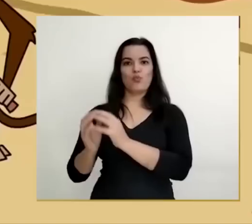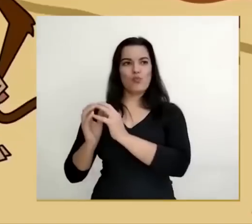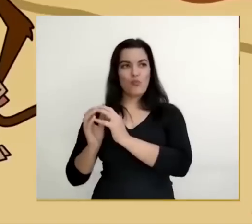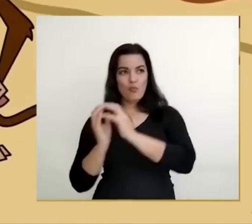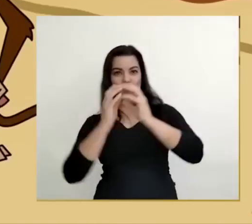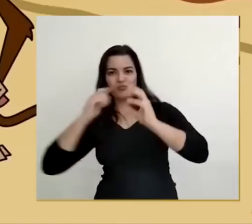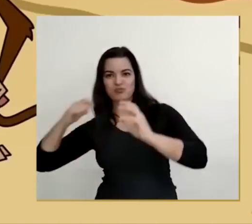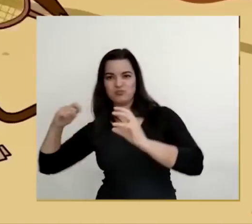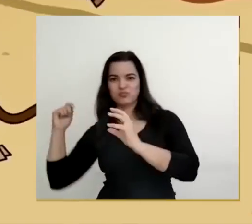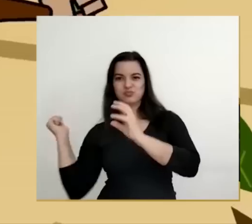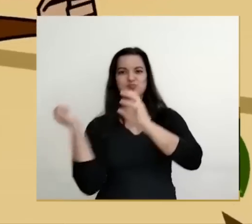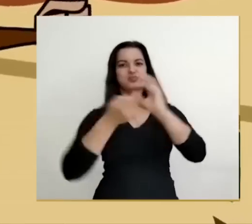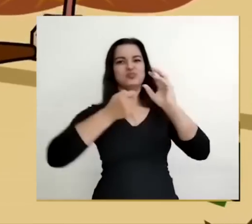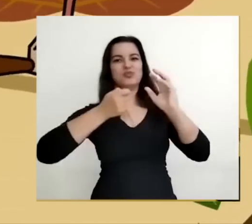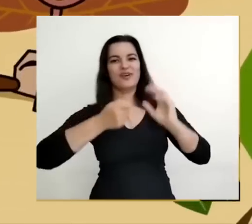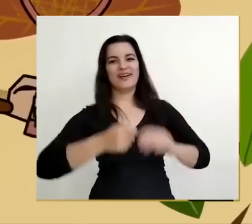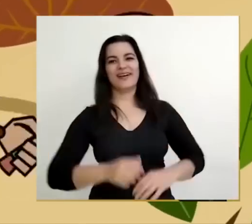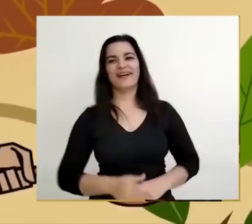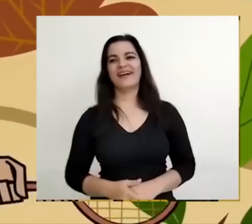Lá vai bola!